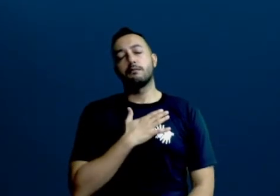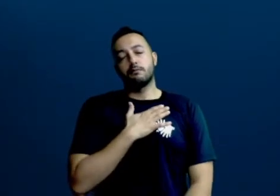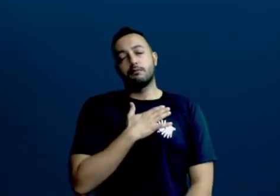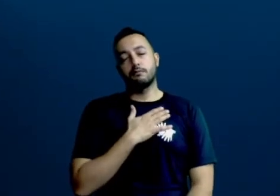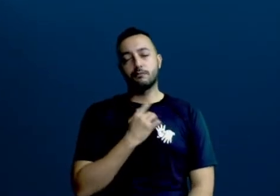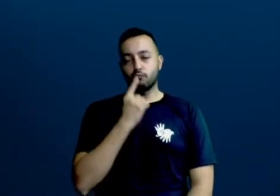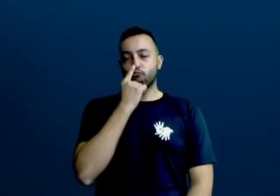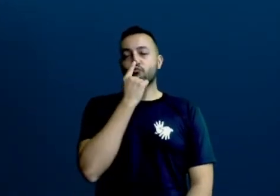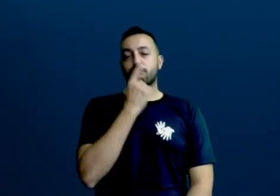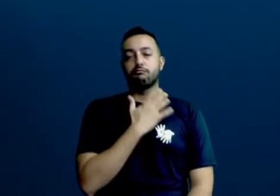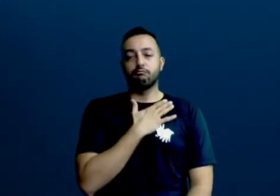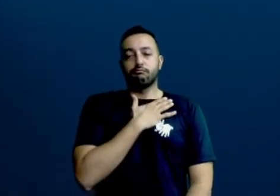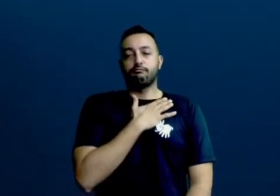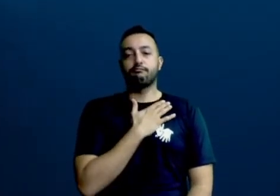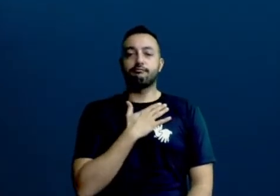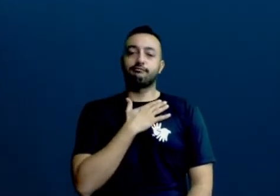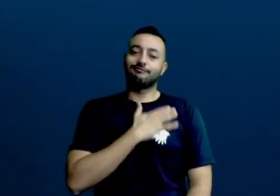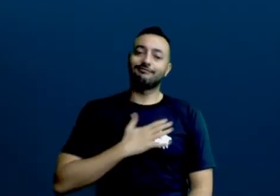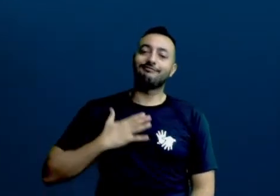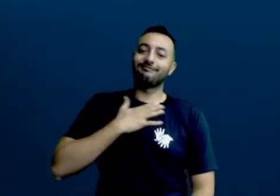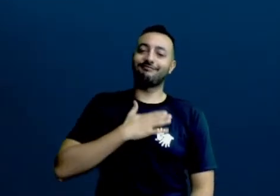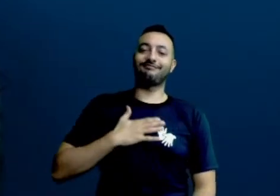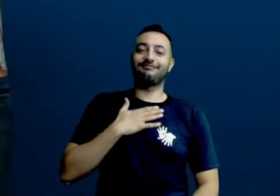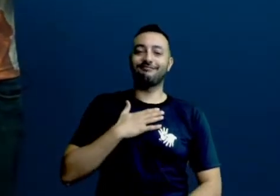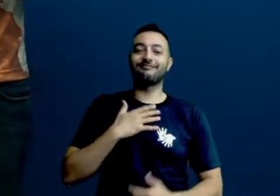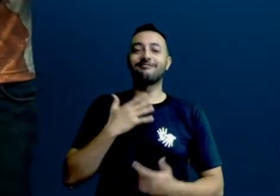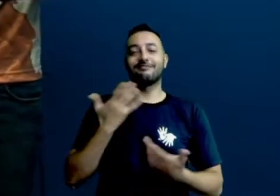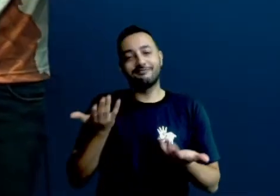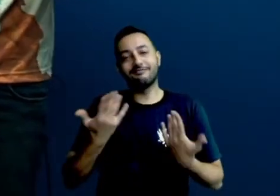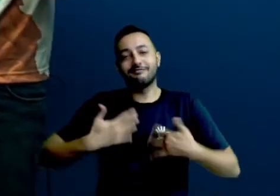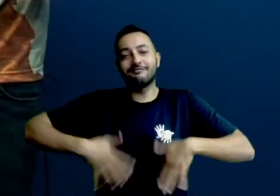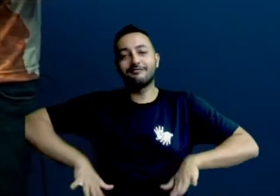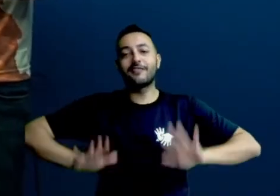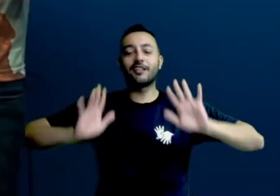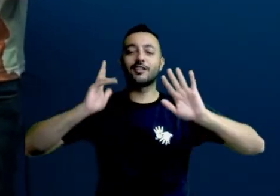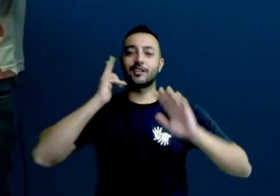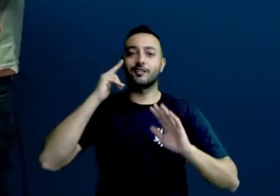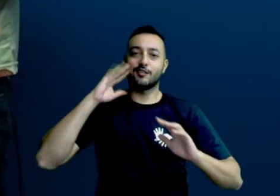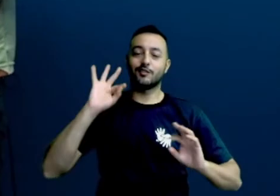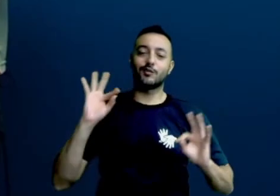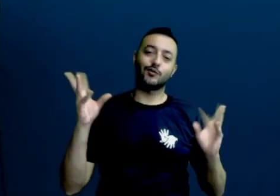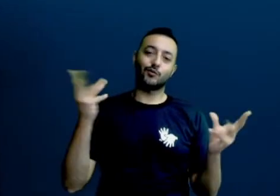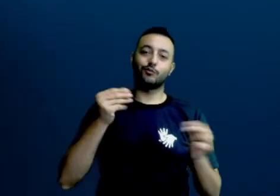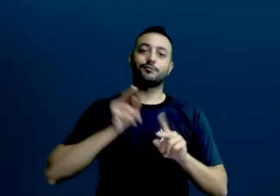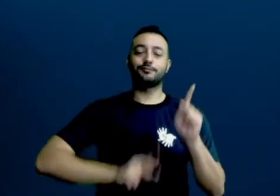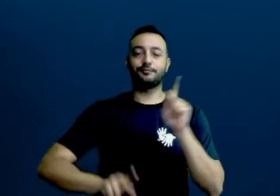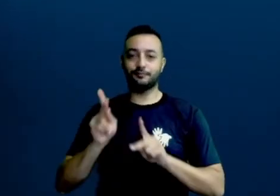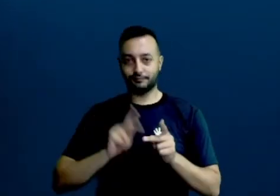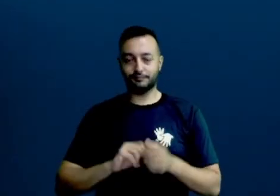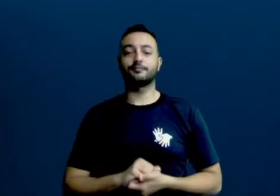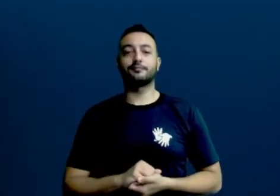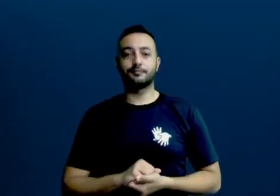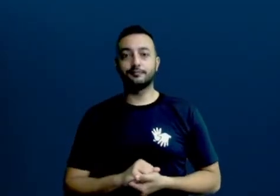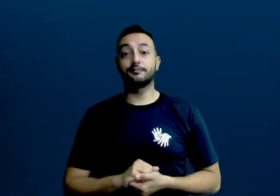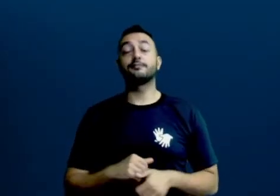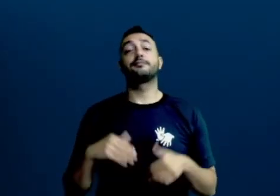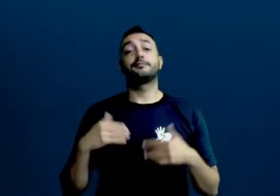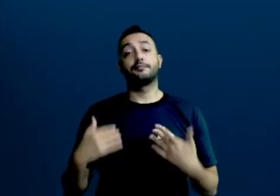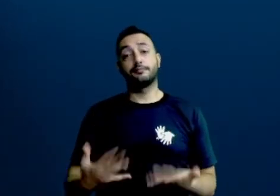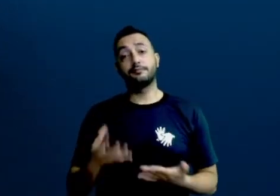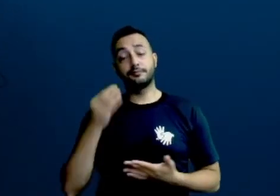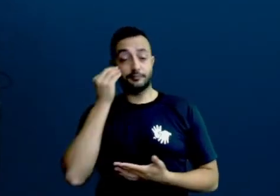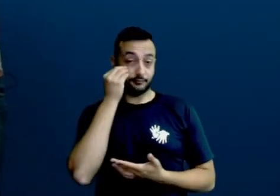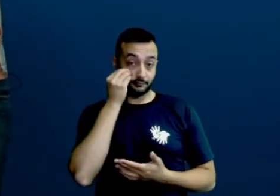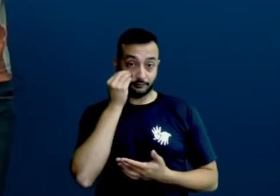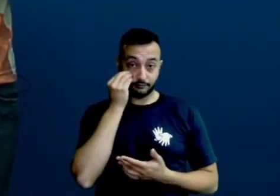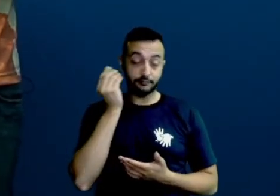nativismo esse sentimento de patriotismo que é muito natural e comum e tudo nosso povo né E nisso a